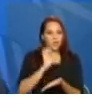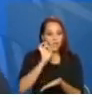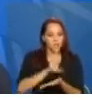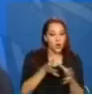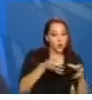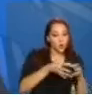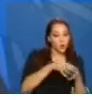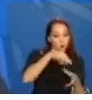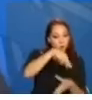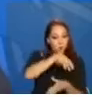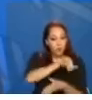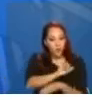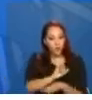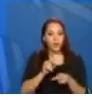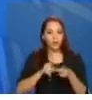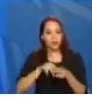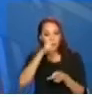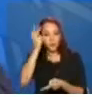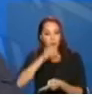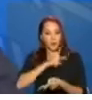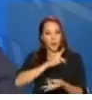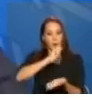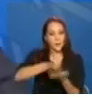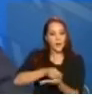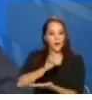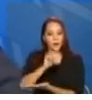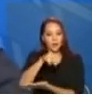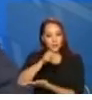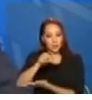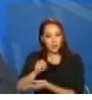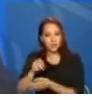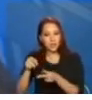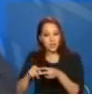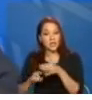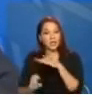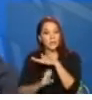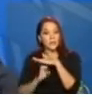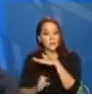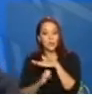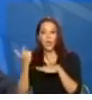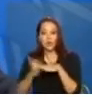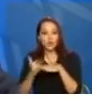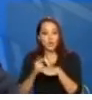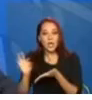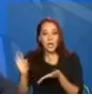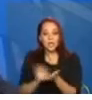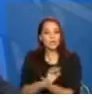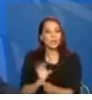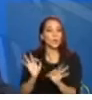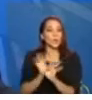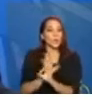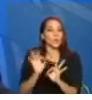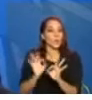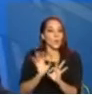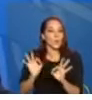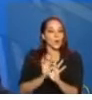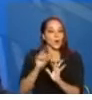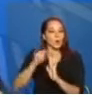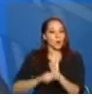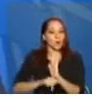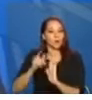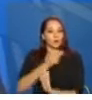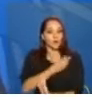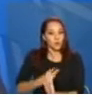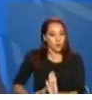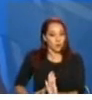MEI, contribuinte individual, e para os totalmente informais que não tem nenhum registro nos programas do